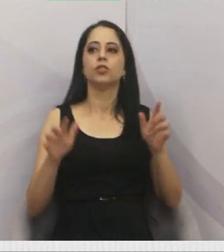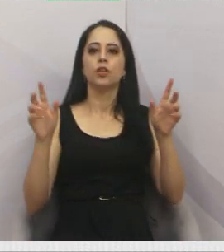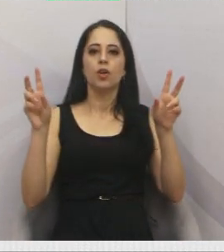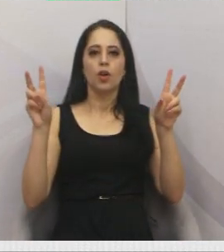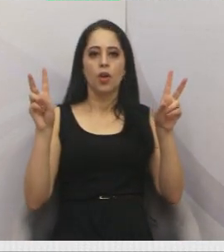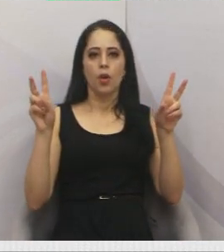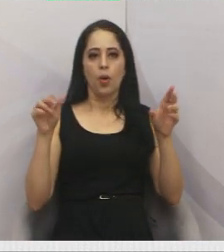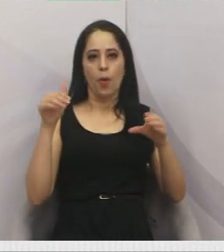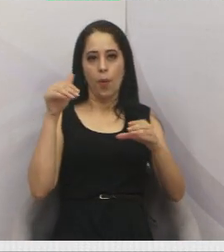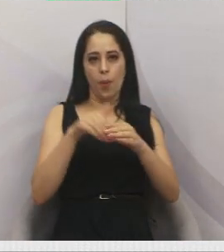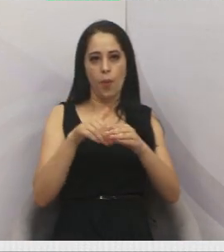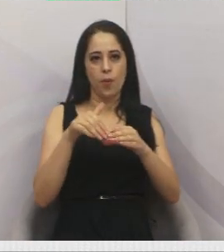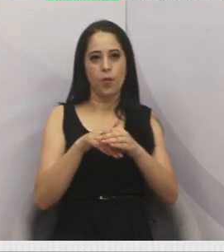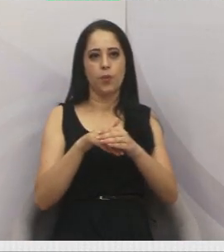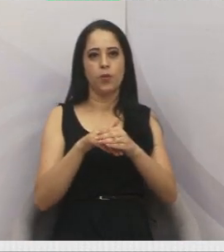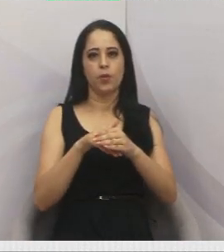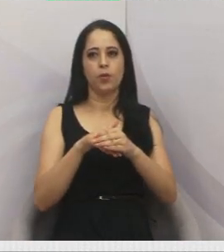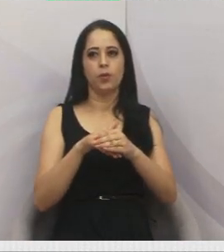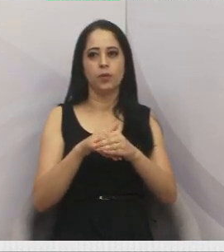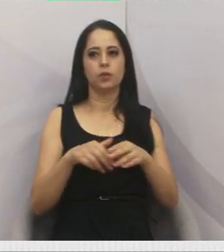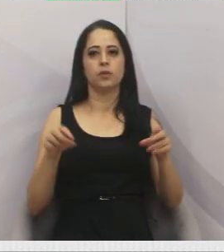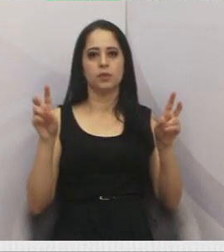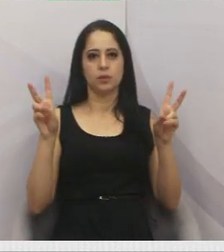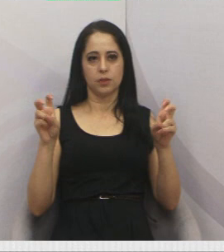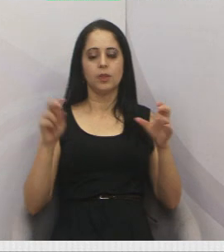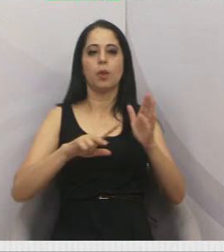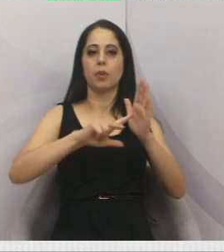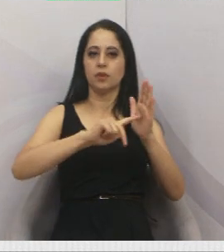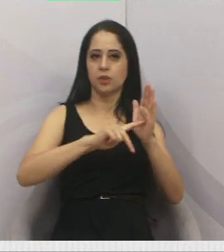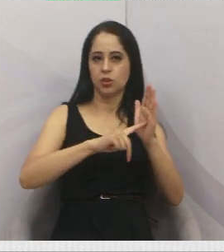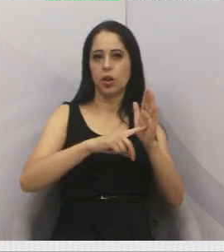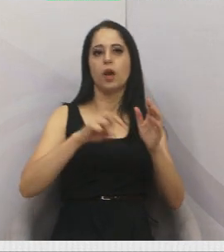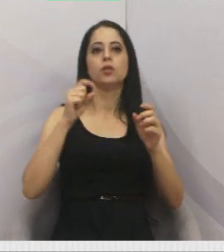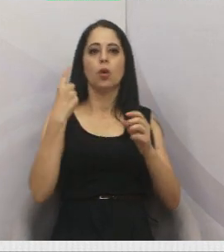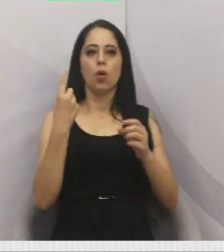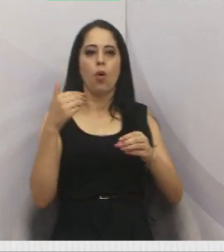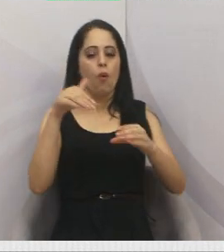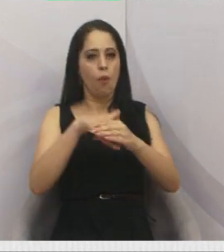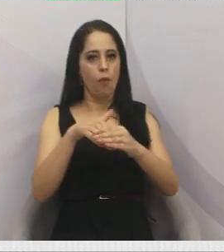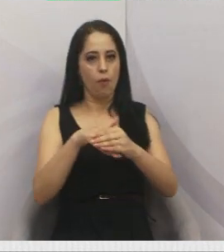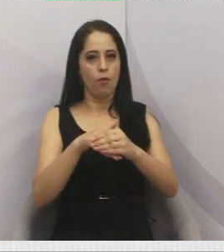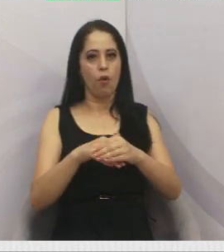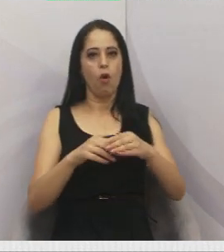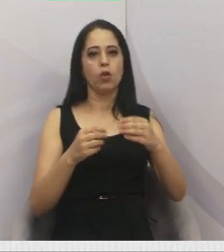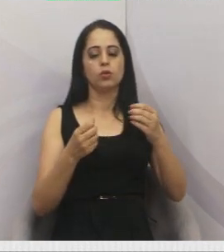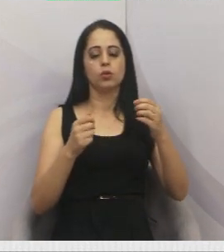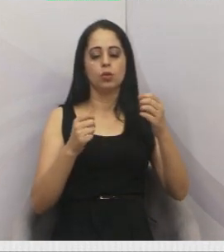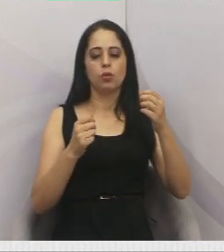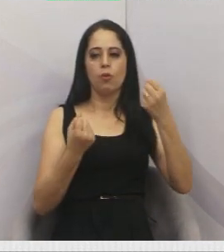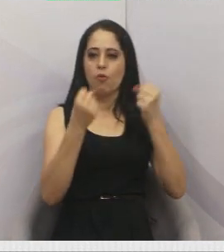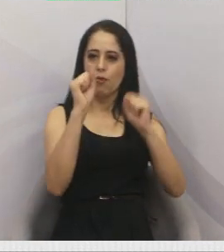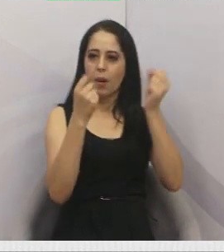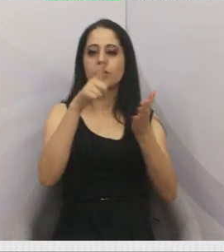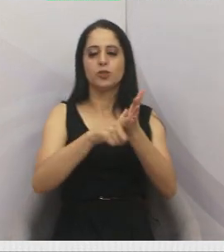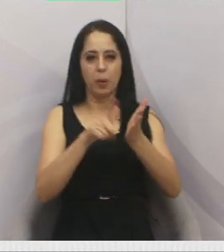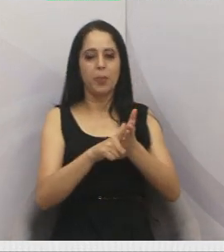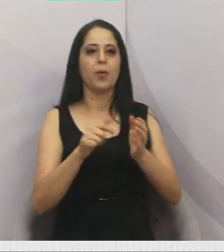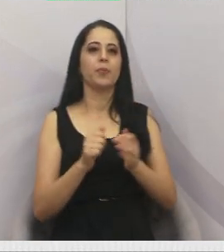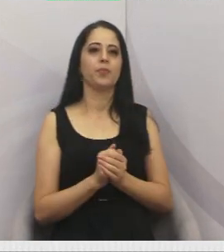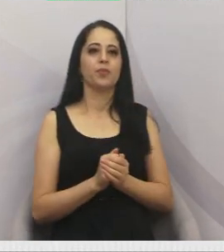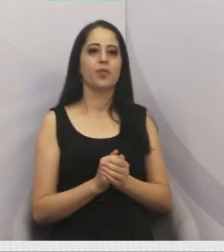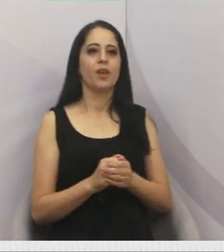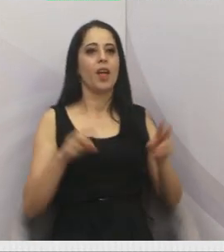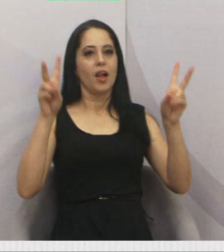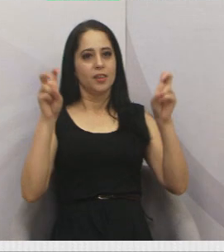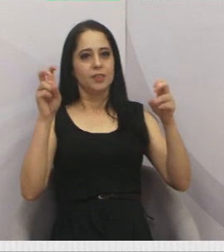Um voto para segmento de entidades de classe sindical. Um voto para sindicatos dos papeleiros. Segmento empresas e